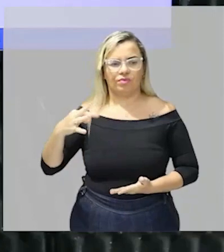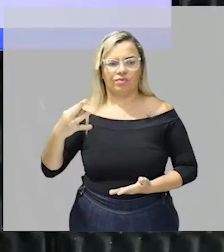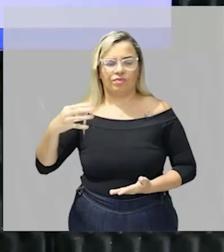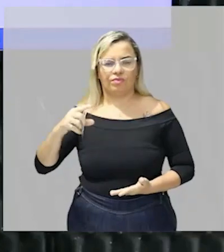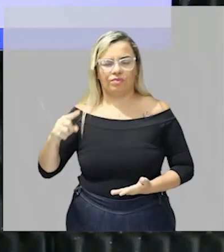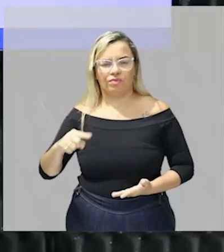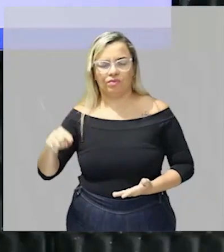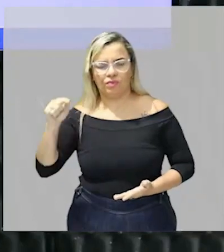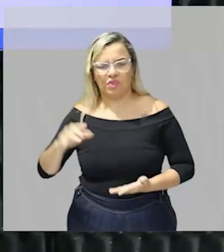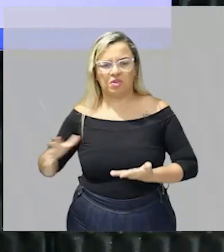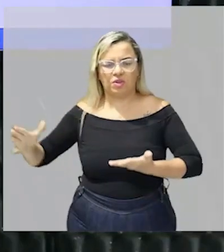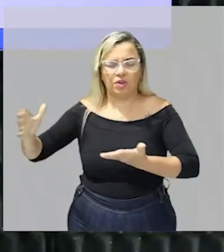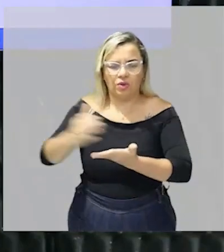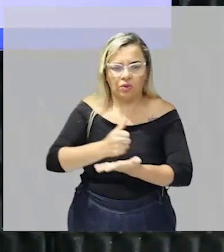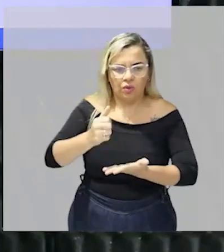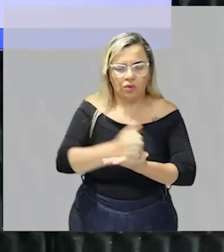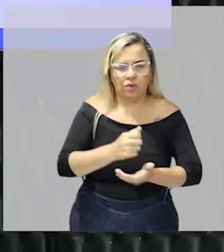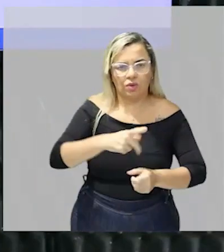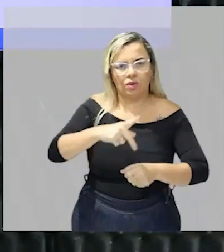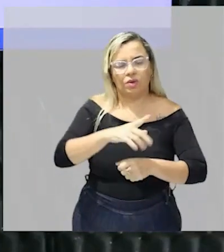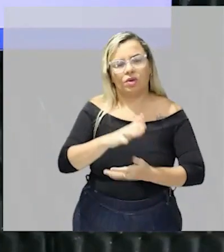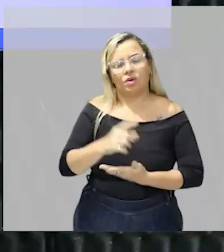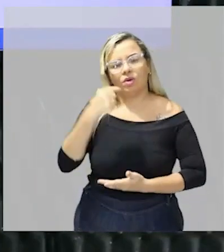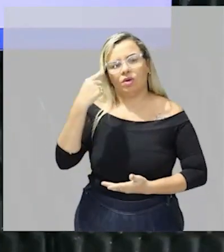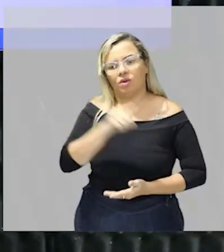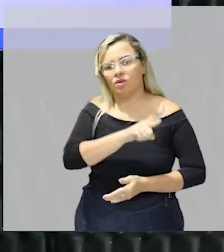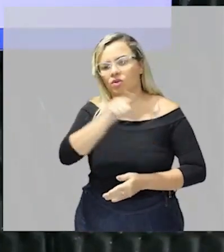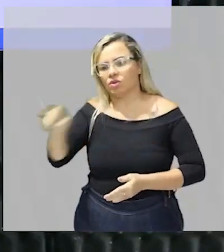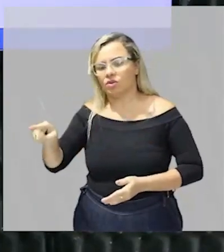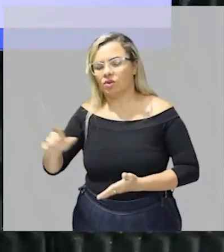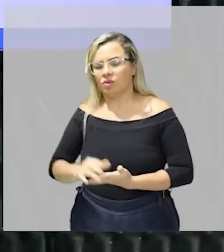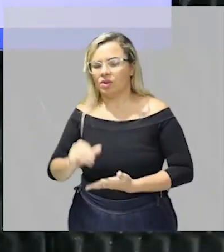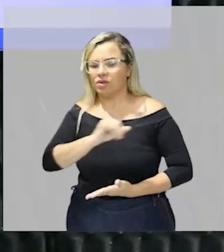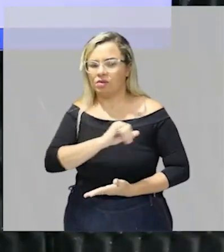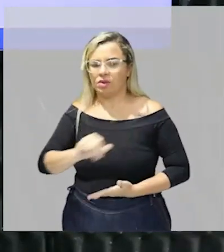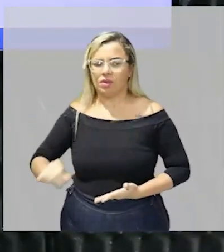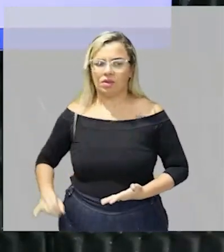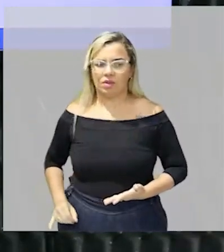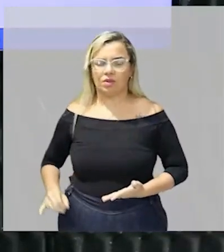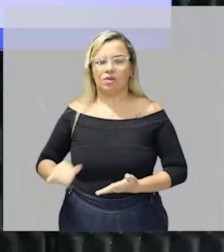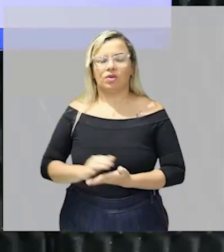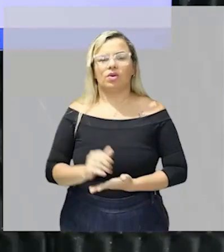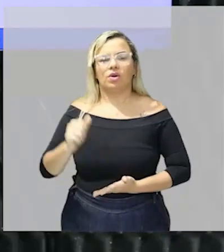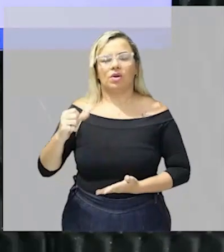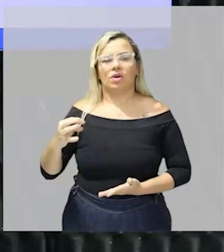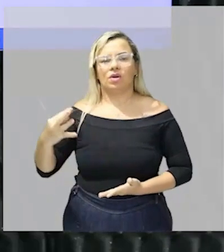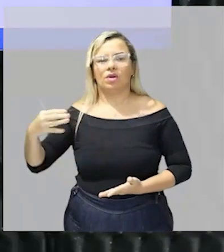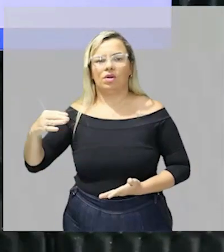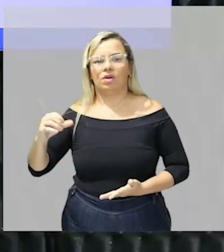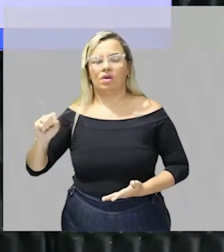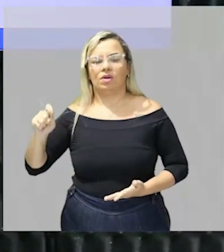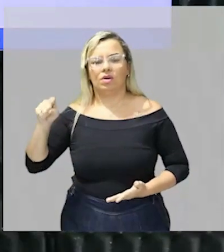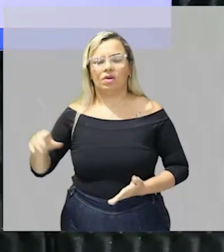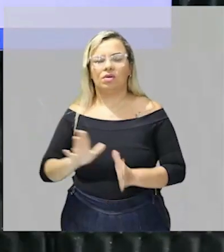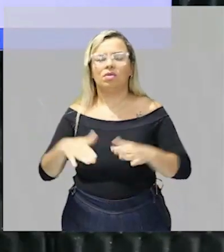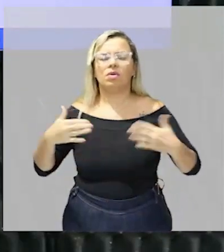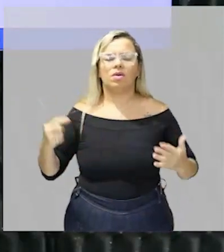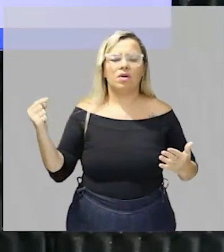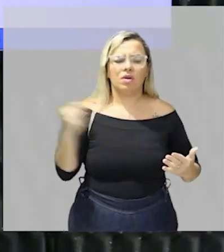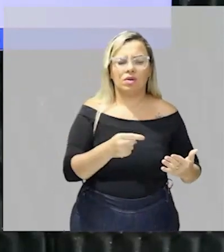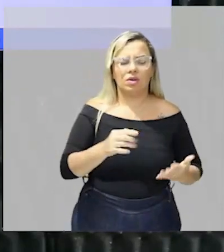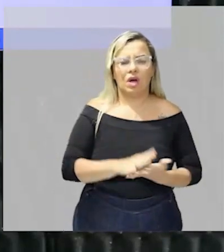aqui da conquista dos espanhóis sobre o Império Azteca, que Cortés utilizou sobre os aztecas,